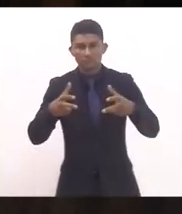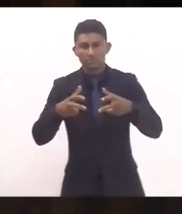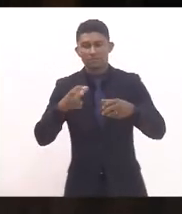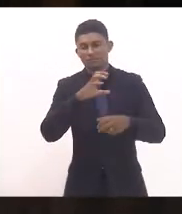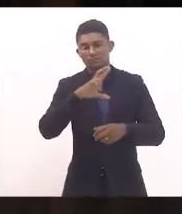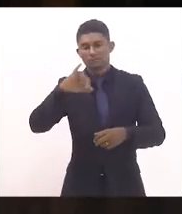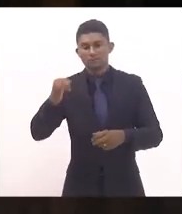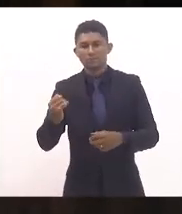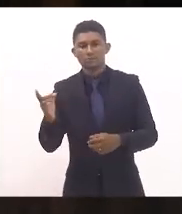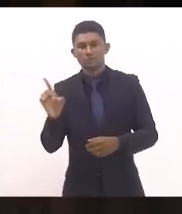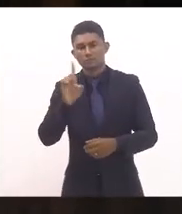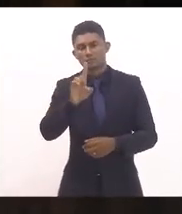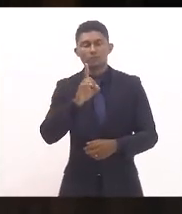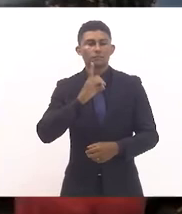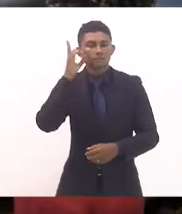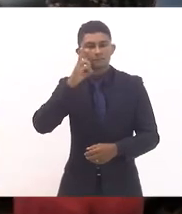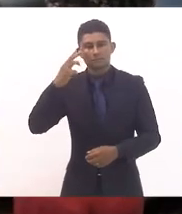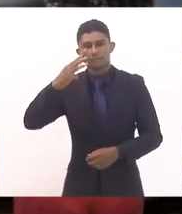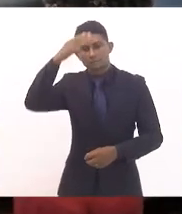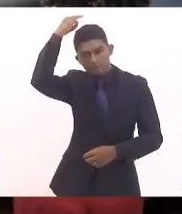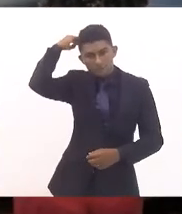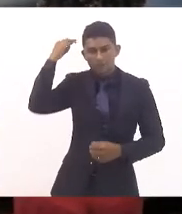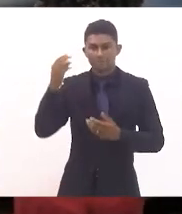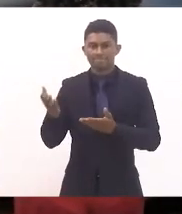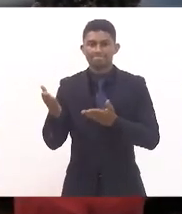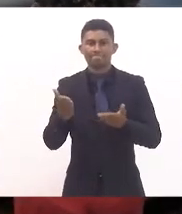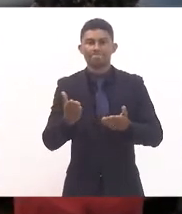Justiça, deputado Márcio Pacheco.